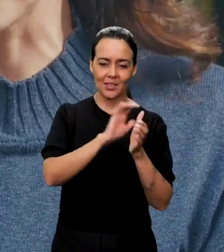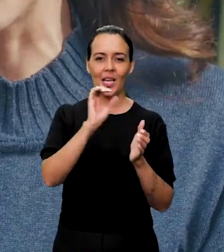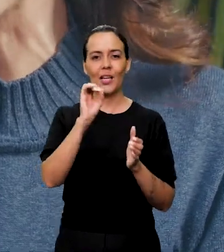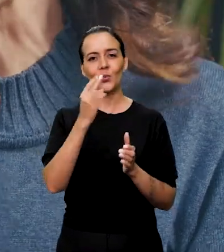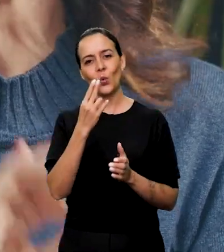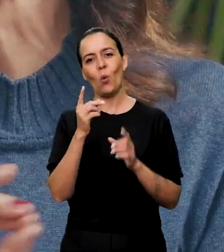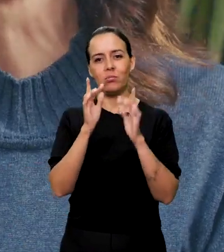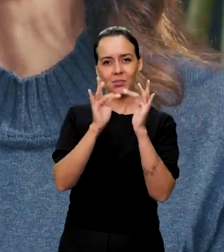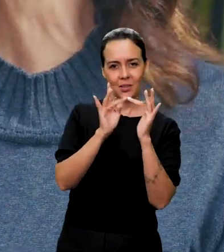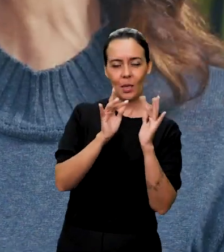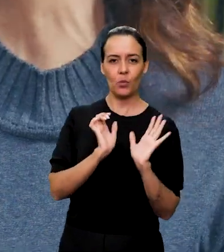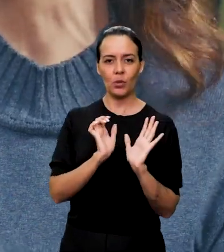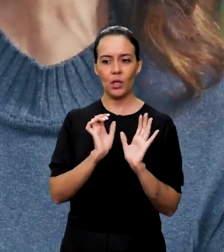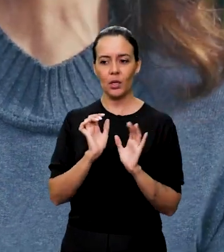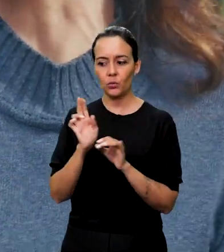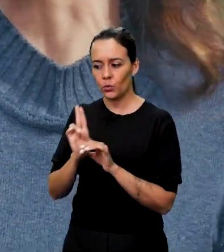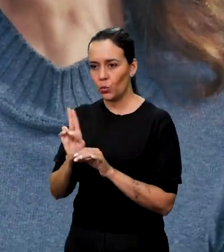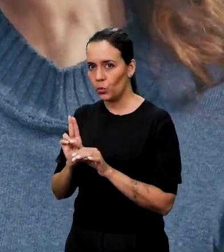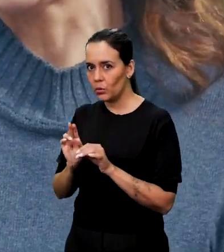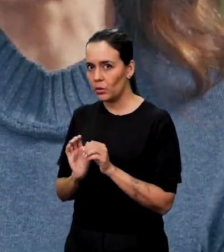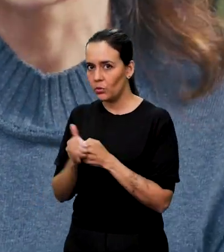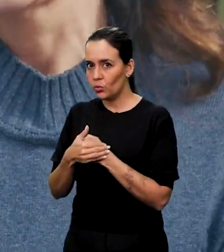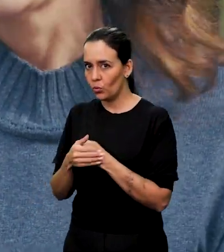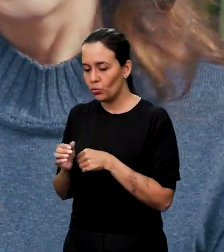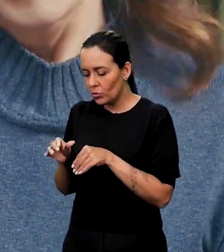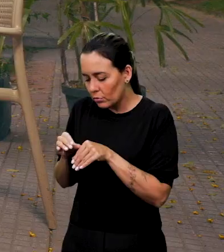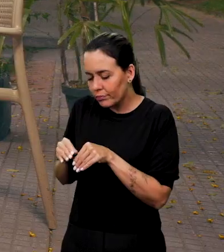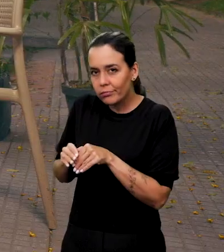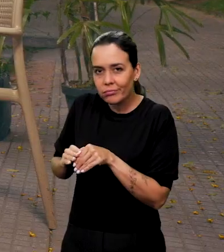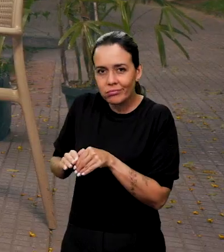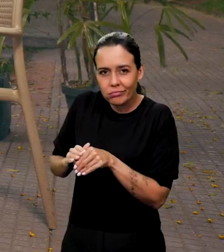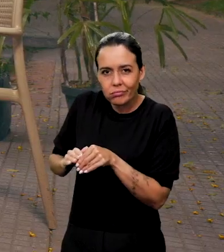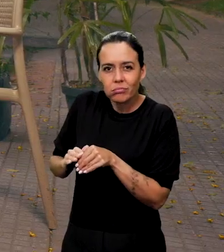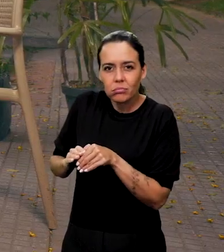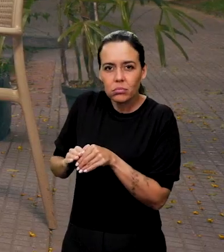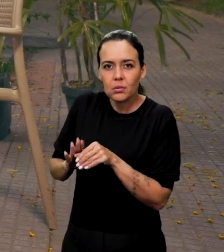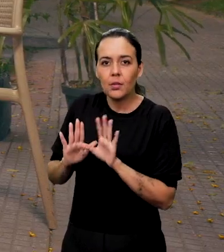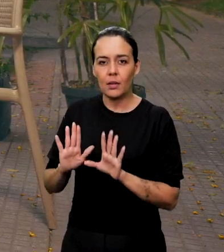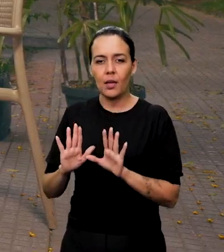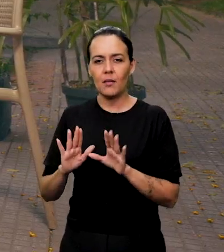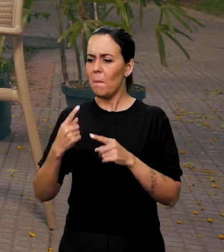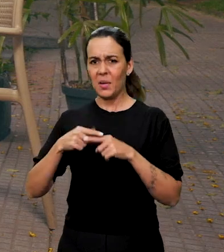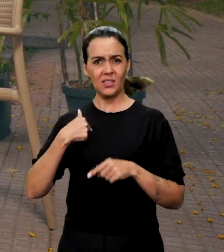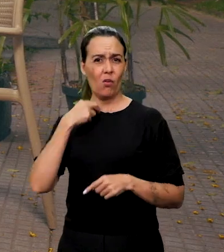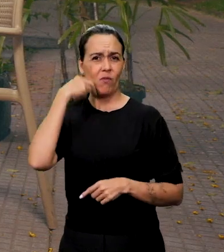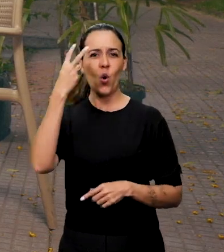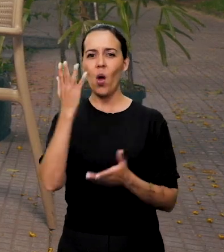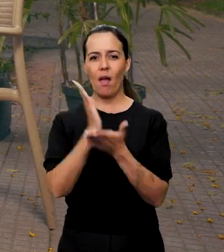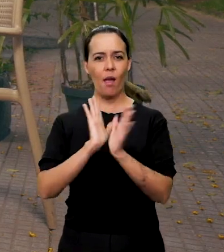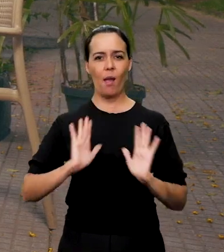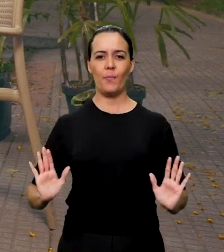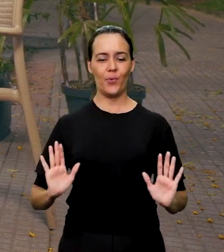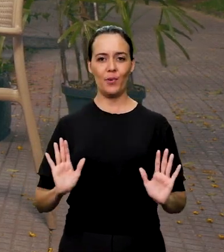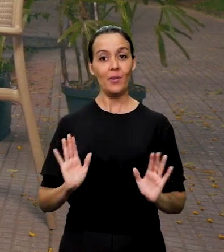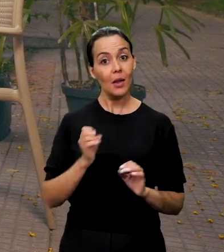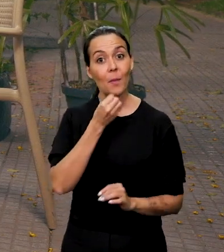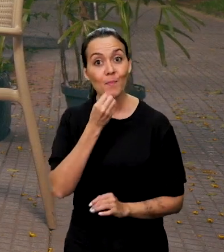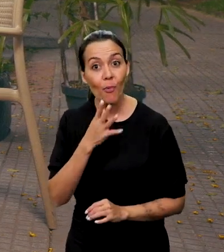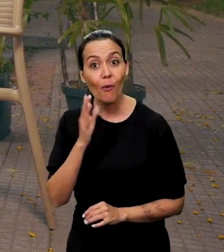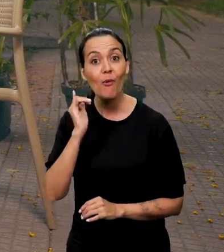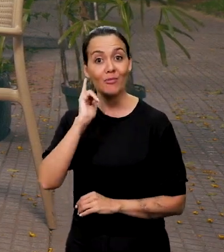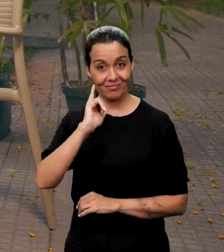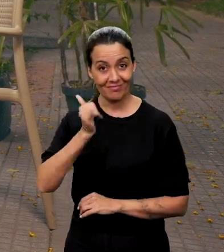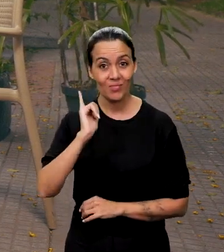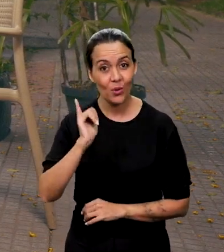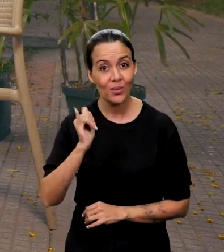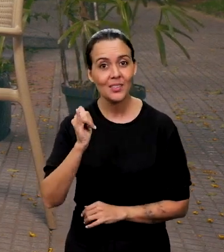com parceiros fixos têm vergonha de colocar o lubrificante. Eu tenho uma paciente que é muito bacana contar essa história também, Angela. Eu